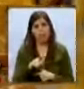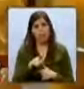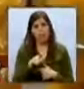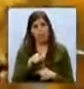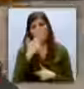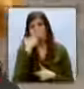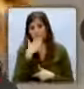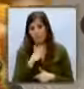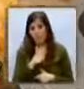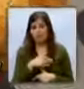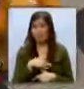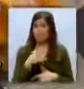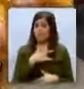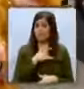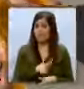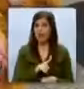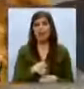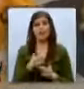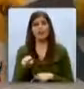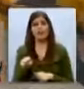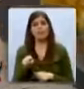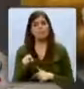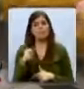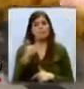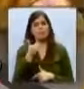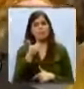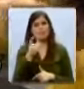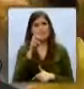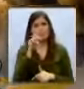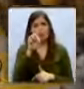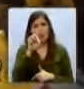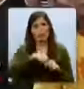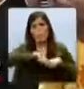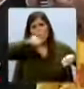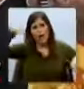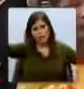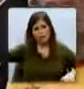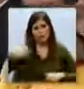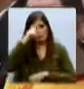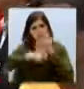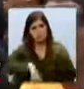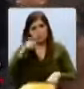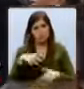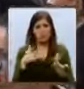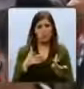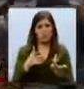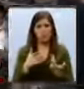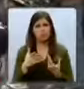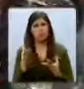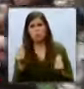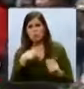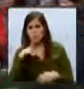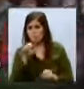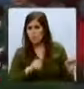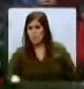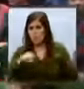zodíaco chinês estende-se ao longo de 238 m no público não havia muitas caras de portugueses até